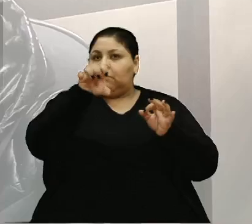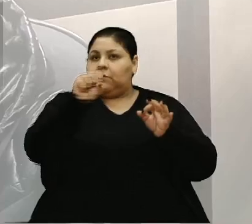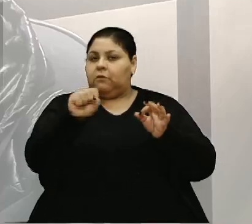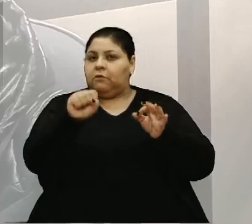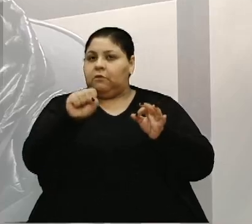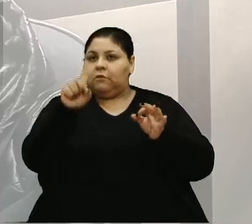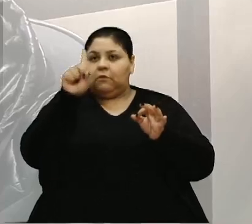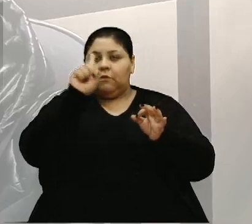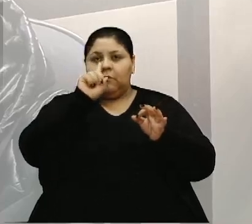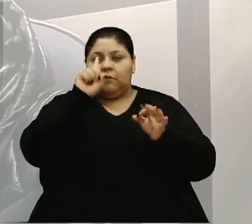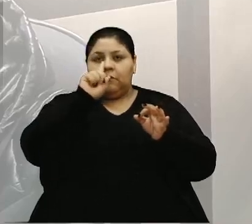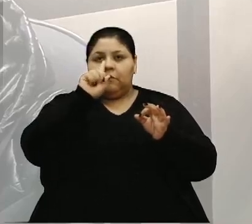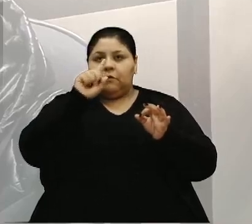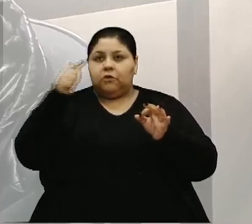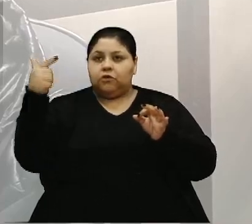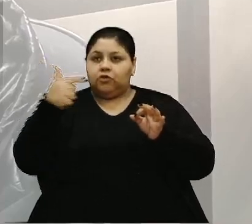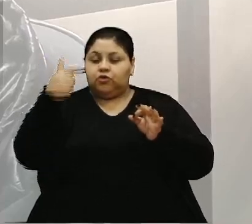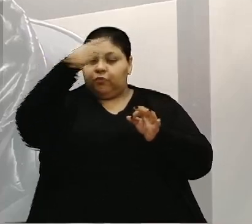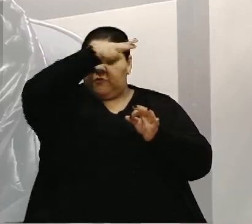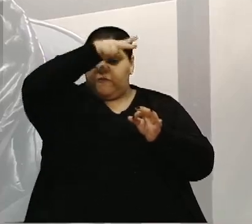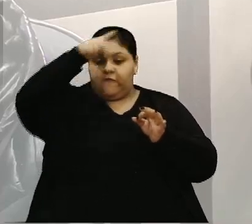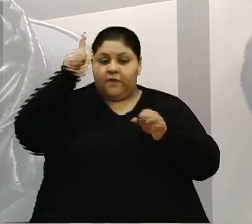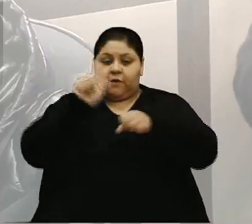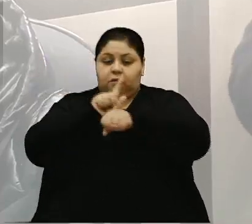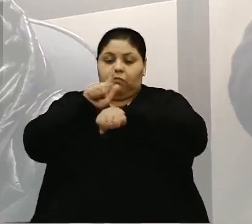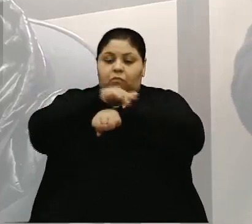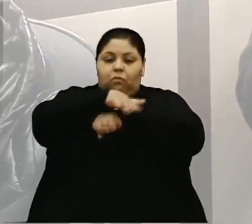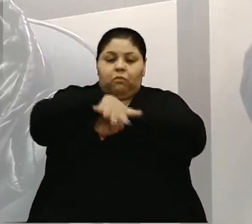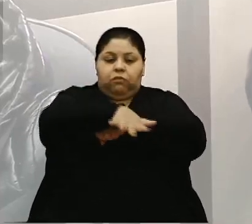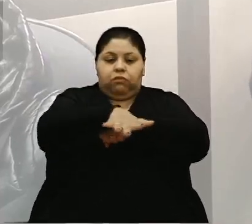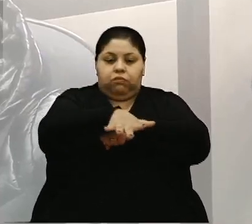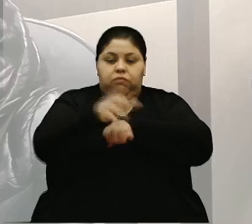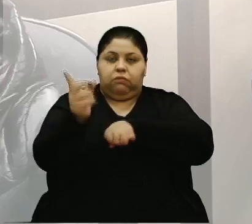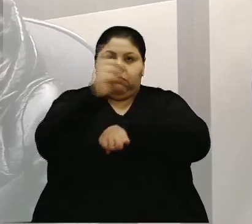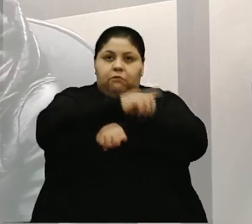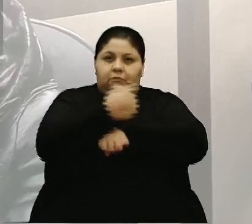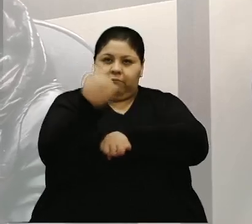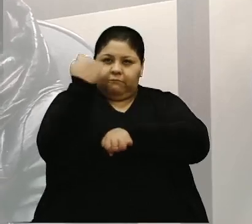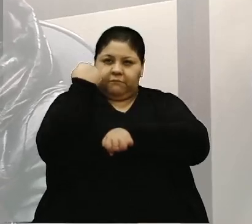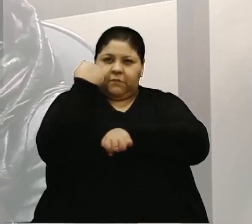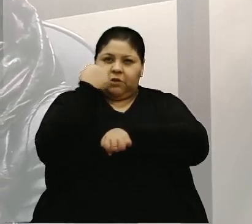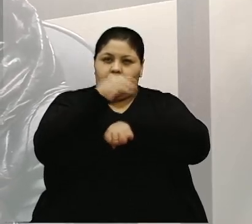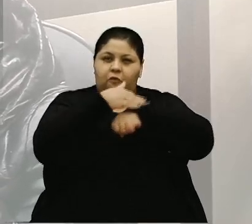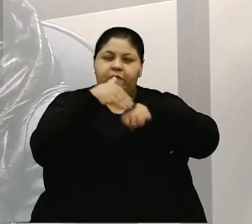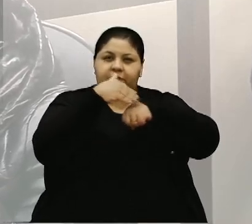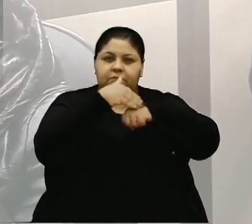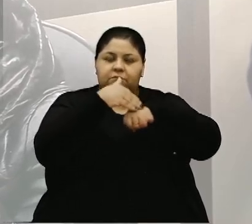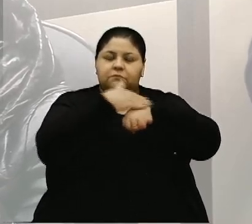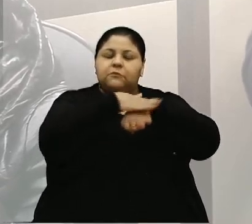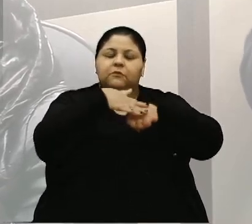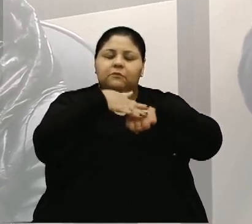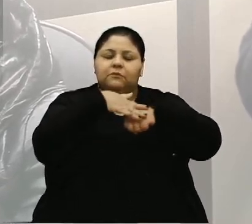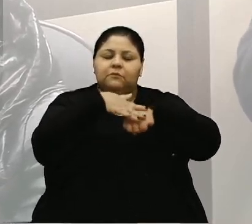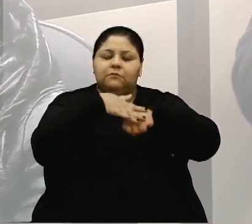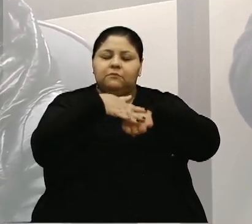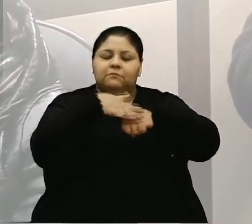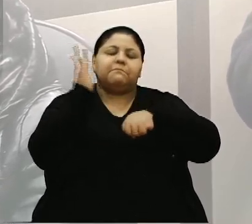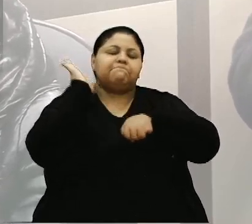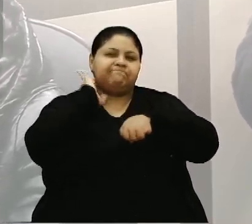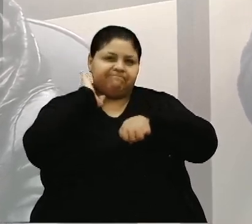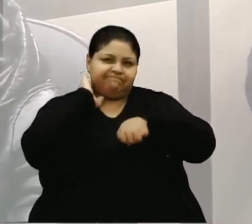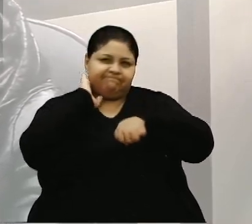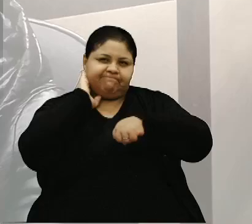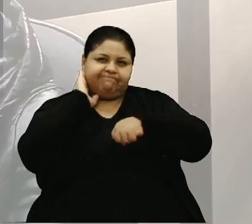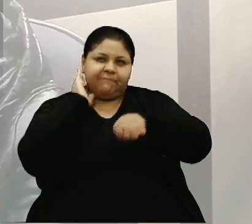mãe do subprefeito de Galópolis. Há dias atrás estávamos conversando, eu e ele, de situações da